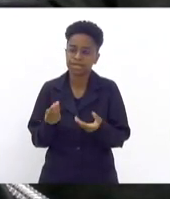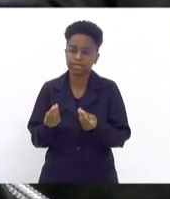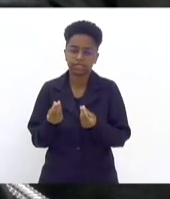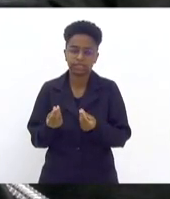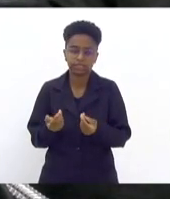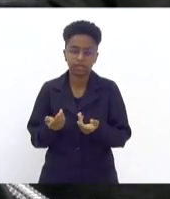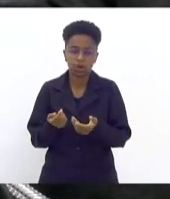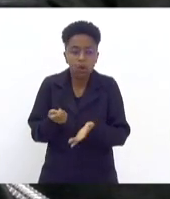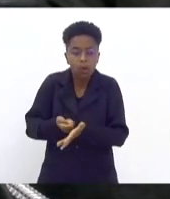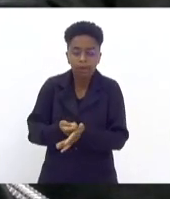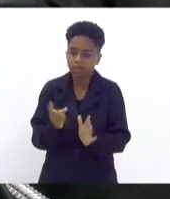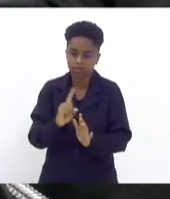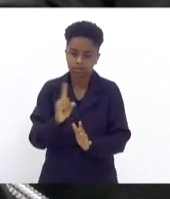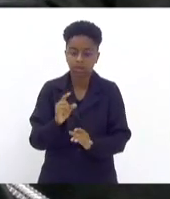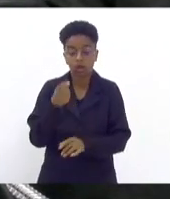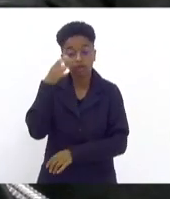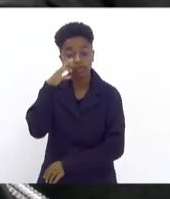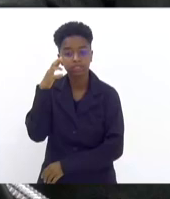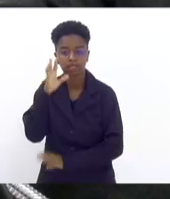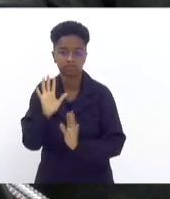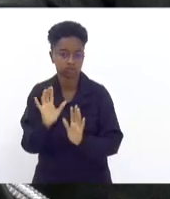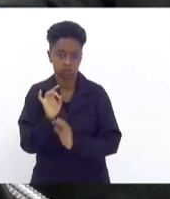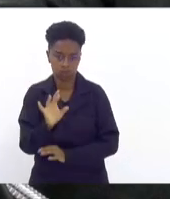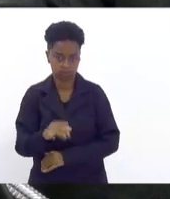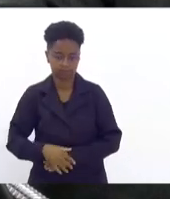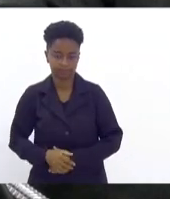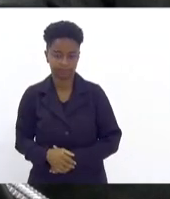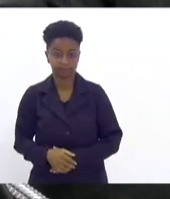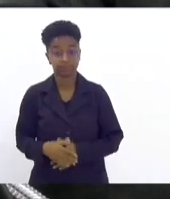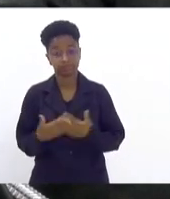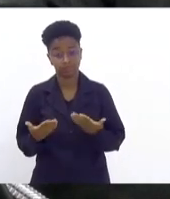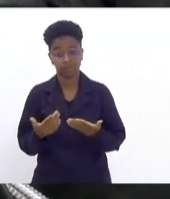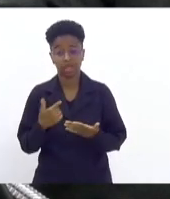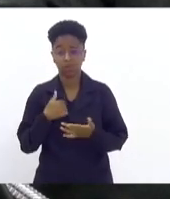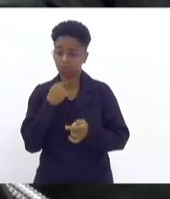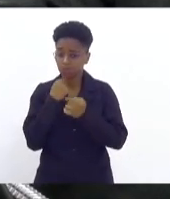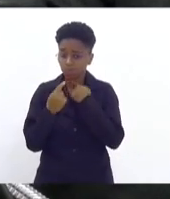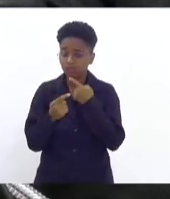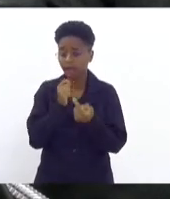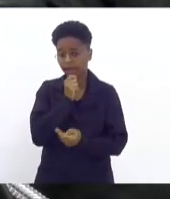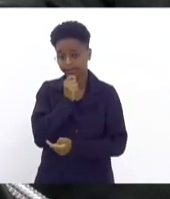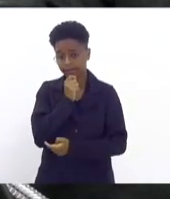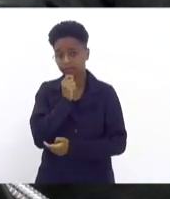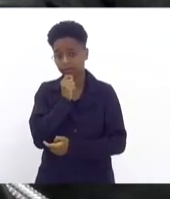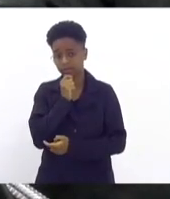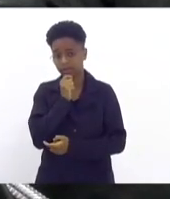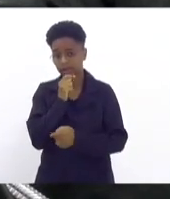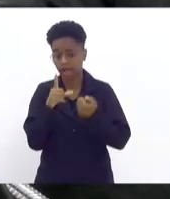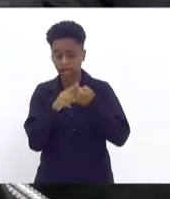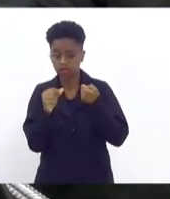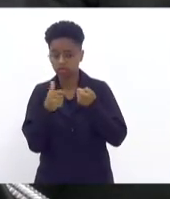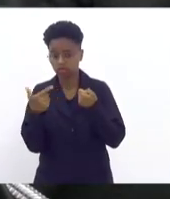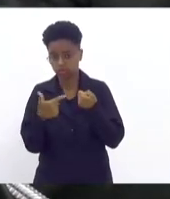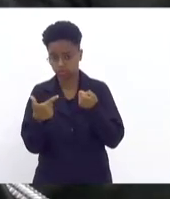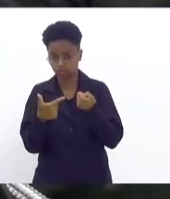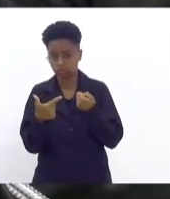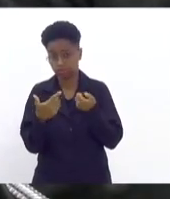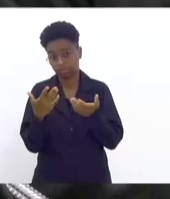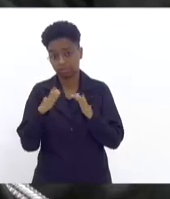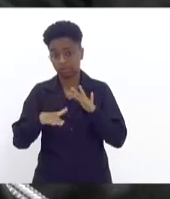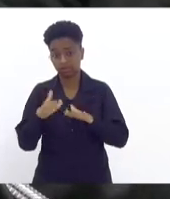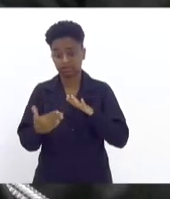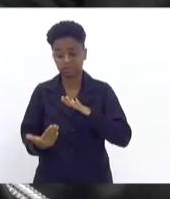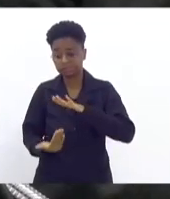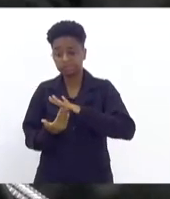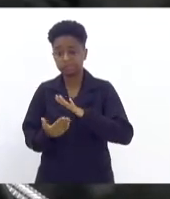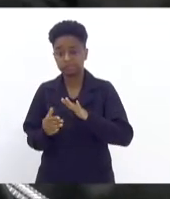de impor, mas de fiscalizar. Ou seja, eu ainda tenho dúvidas aí nesse artigo 2º. Presidente, não pode ficar limitado só ao Rio